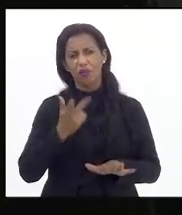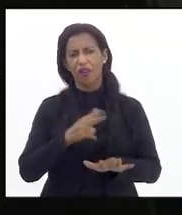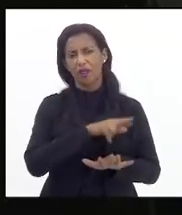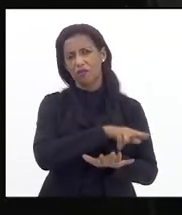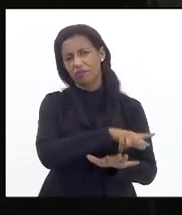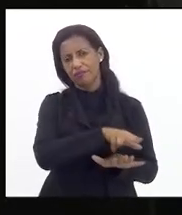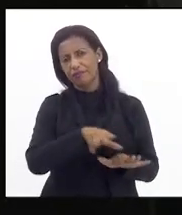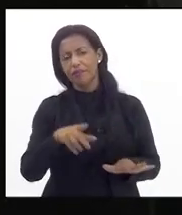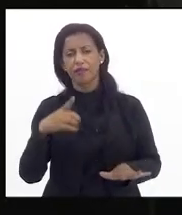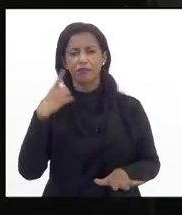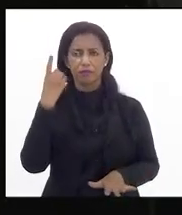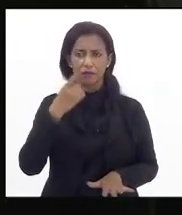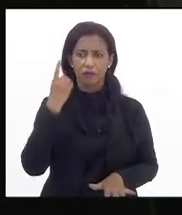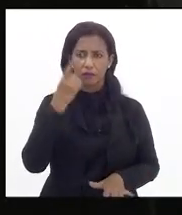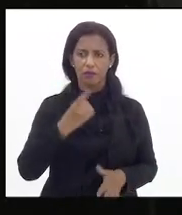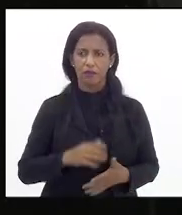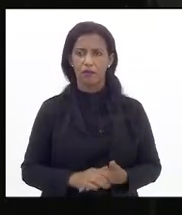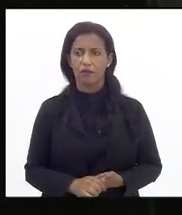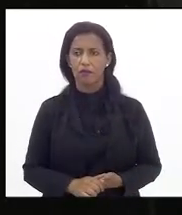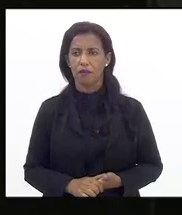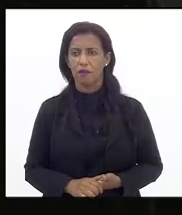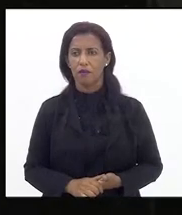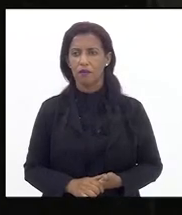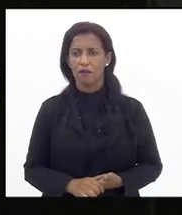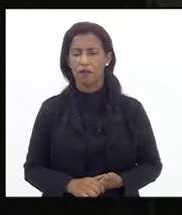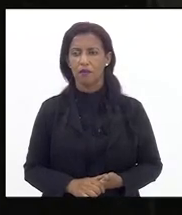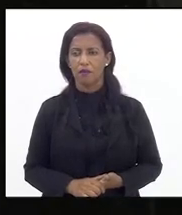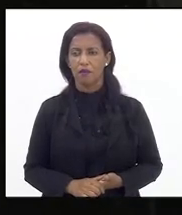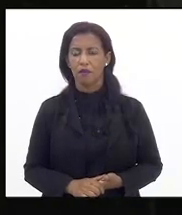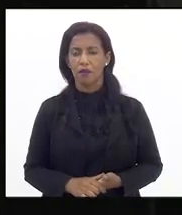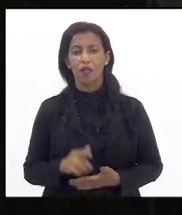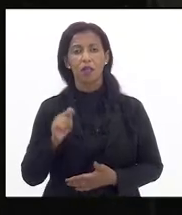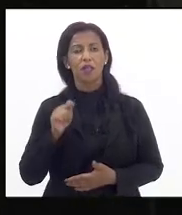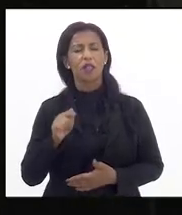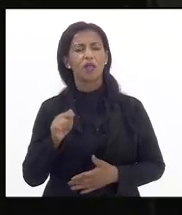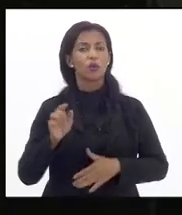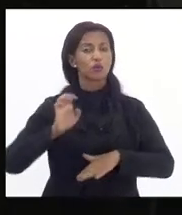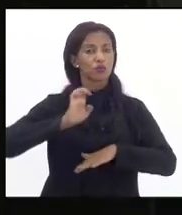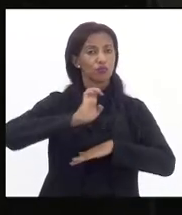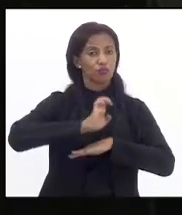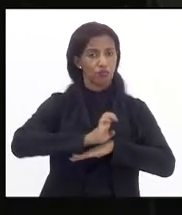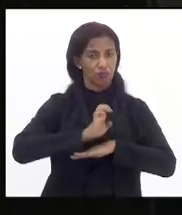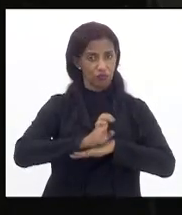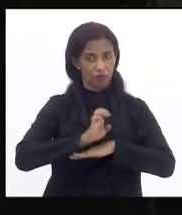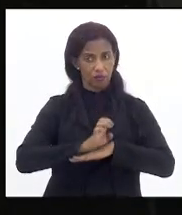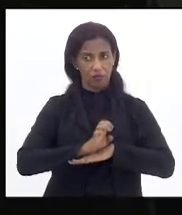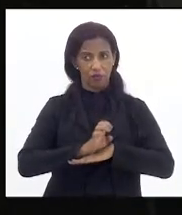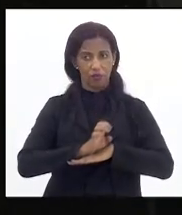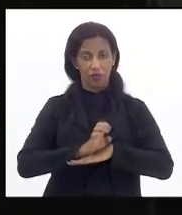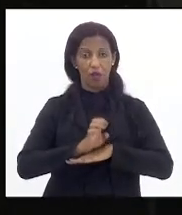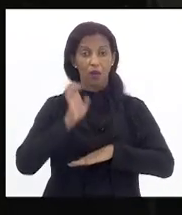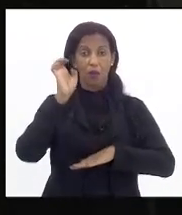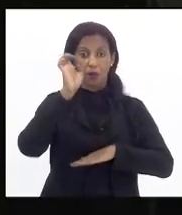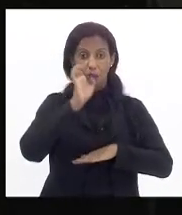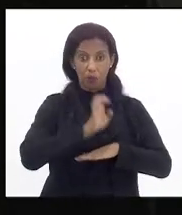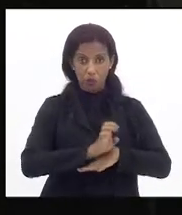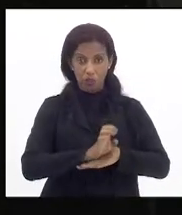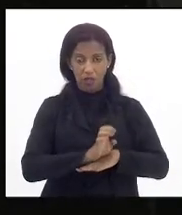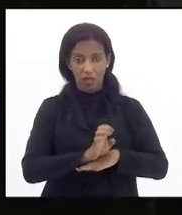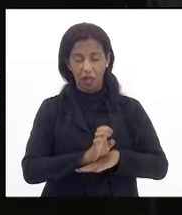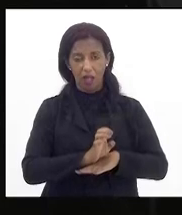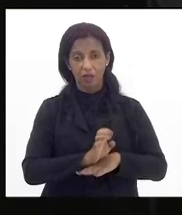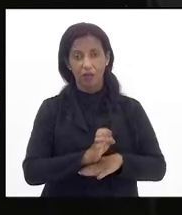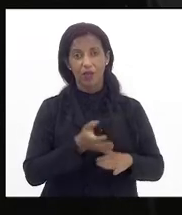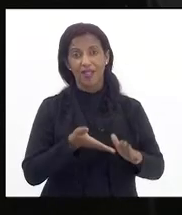vários deputados que a questão do estado para que sttrans para o estado sair da